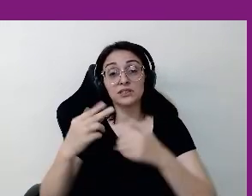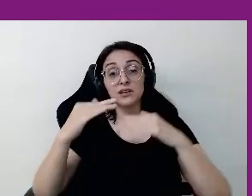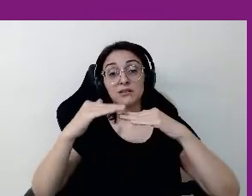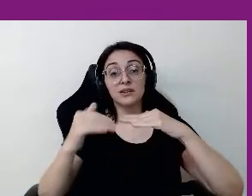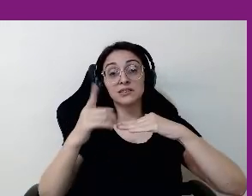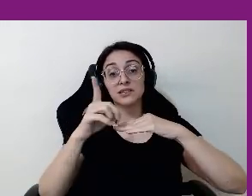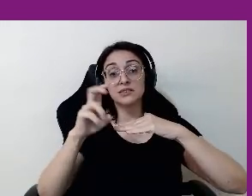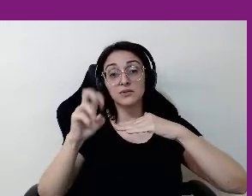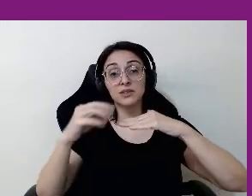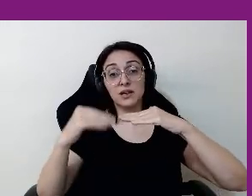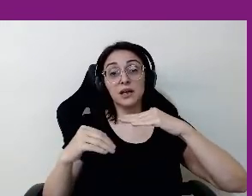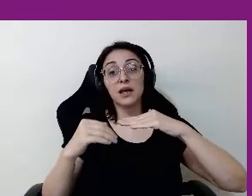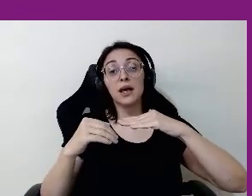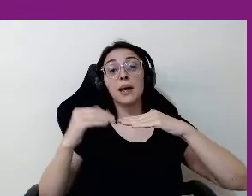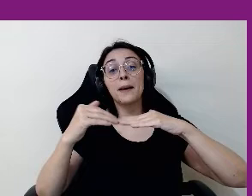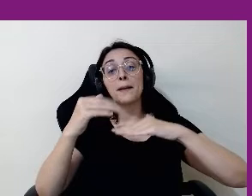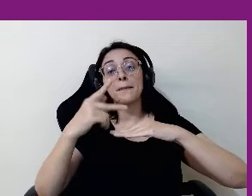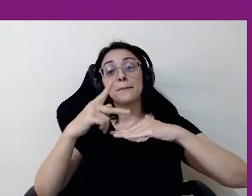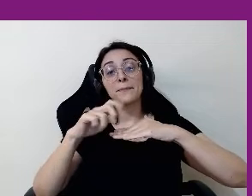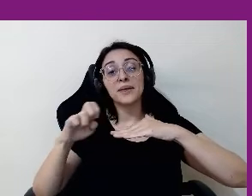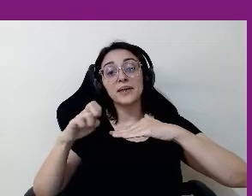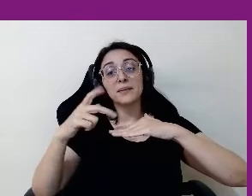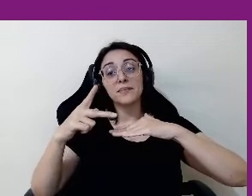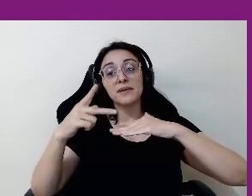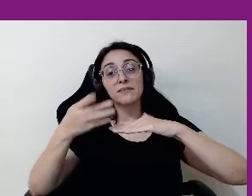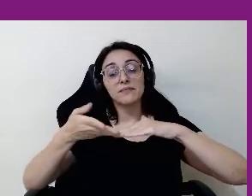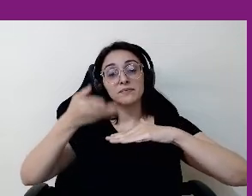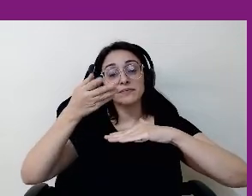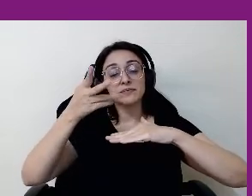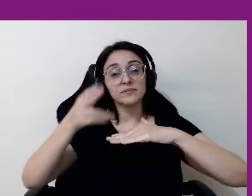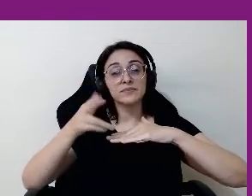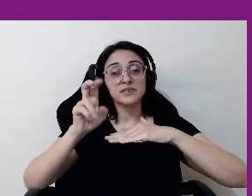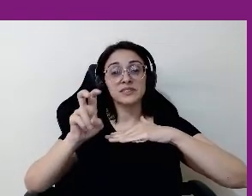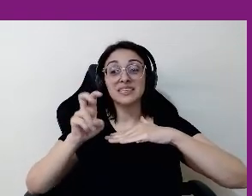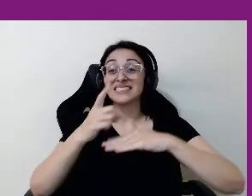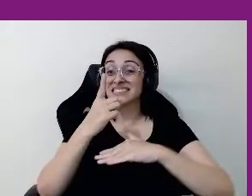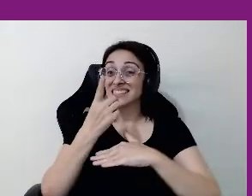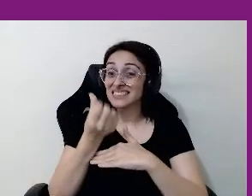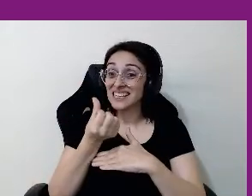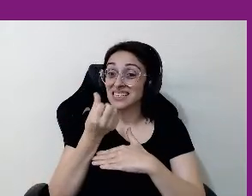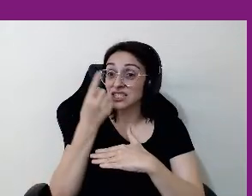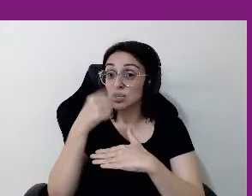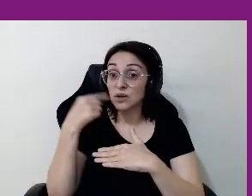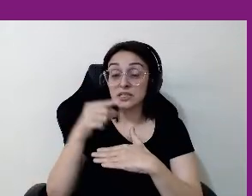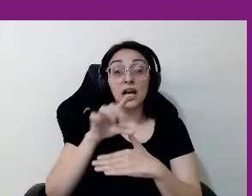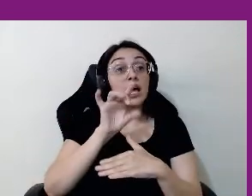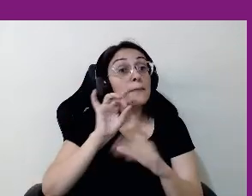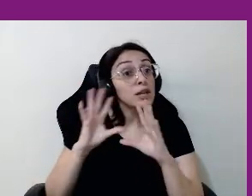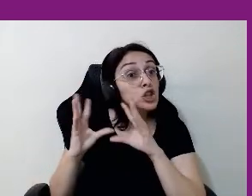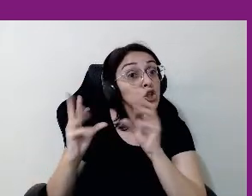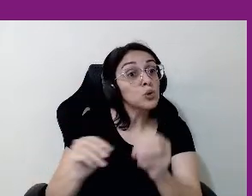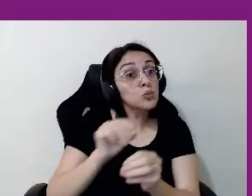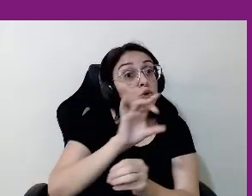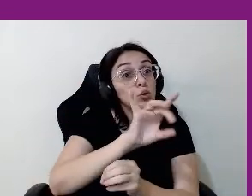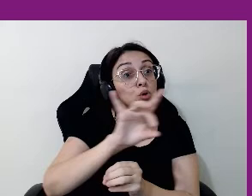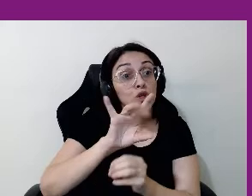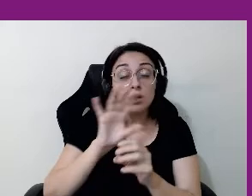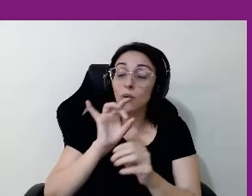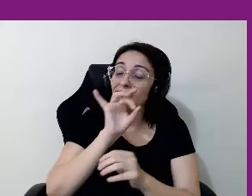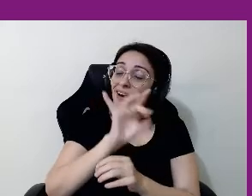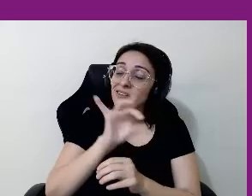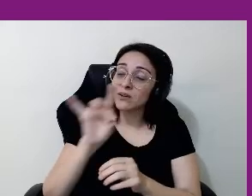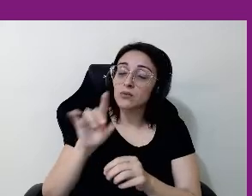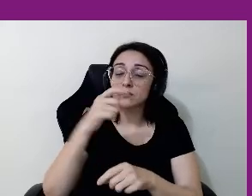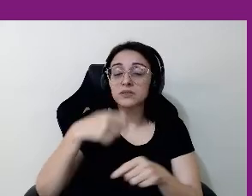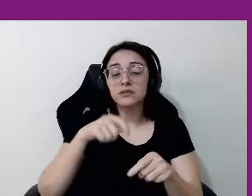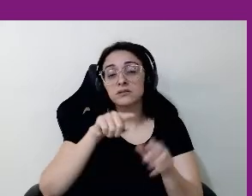maior que 5, prona precoce por 16 horas. Então, é uma coisa selecionada. A prona realmente, não